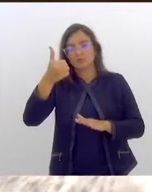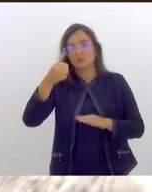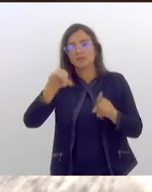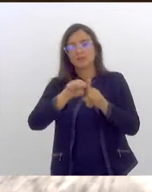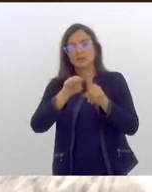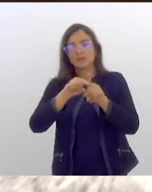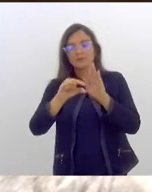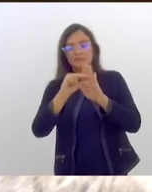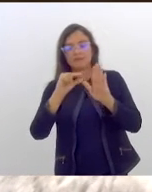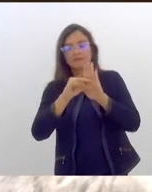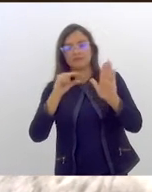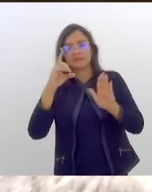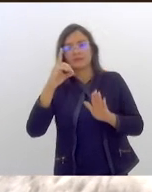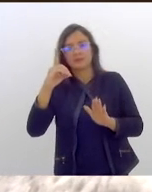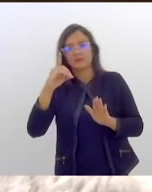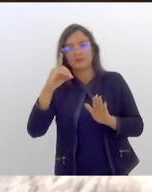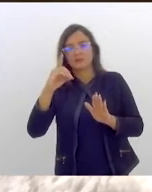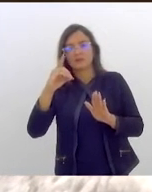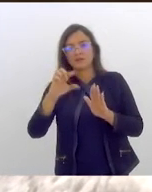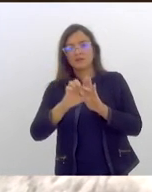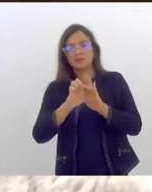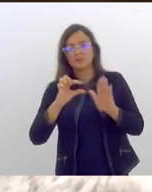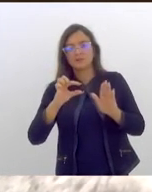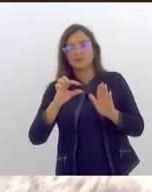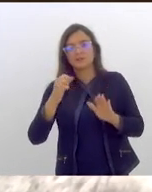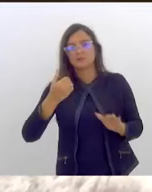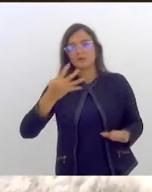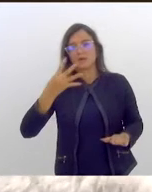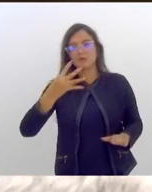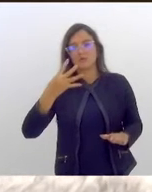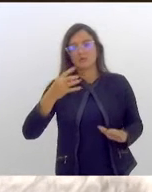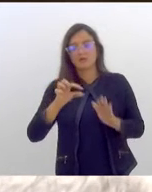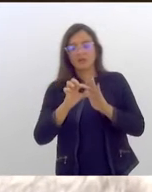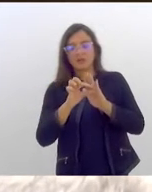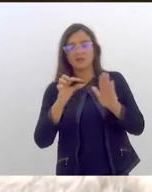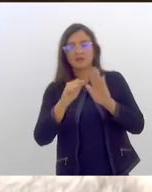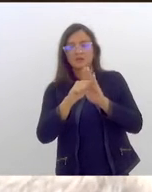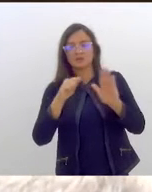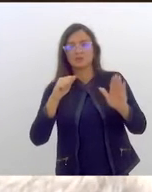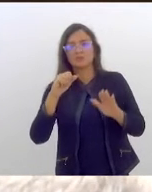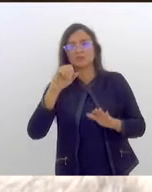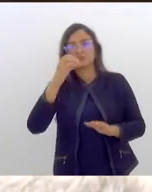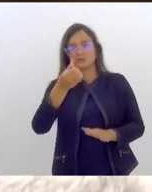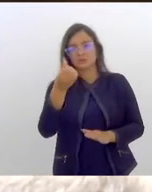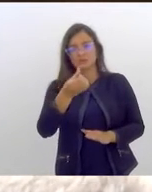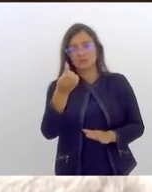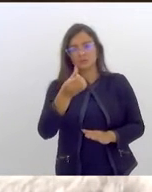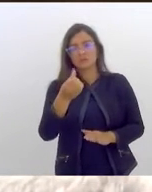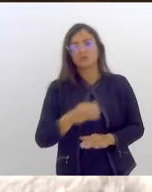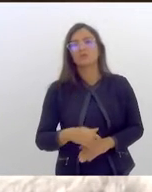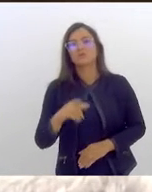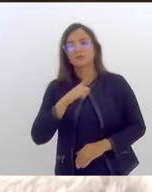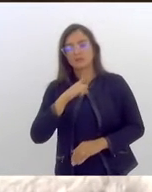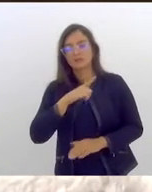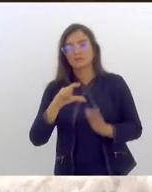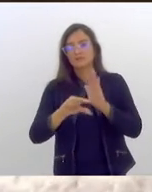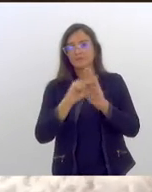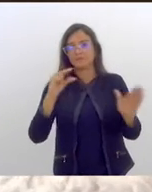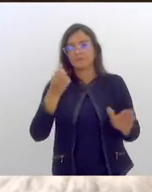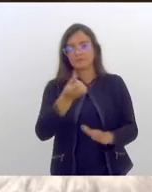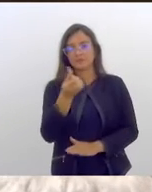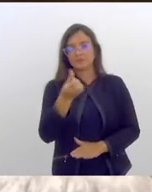do inciso 4º do artigo 6º com a seguinte redação artigo 6º